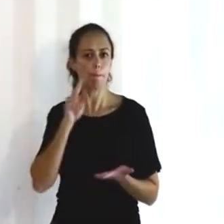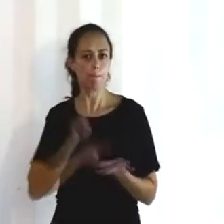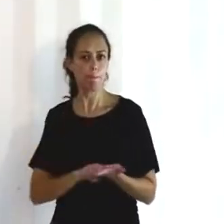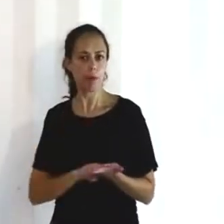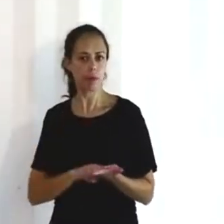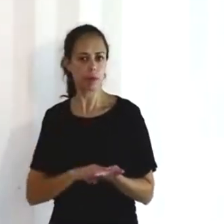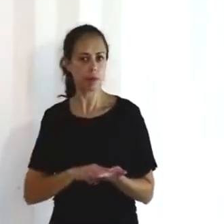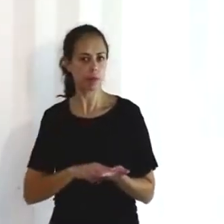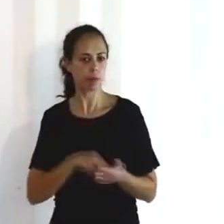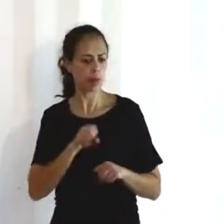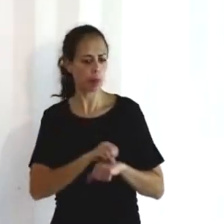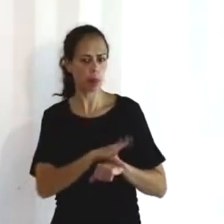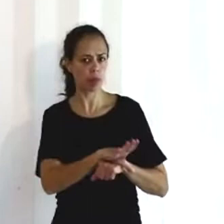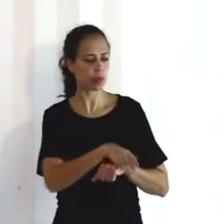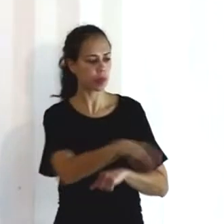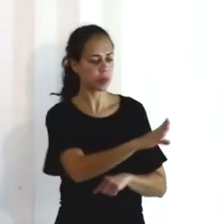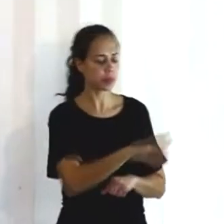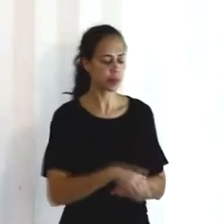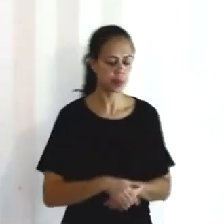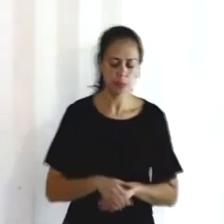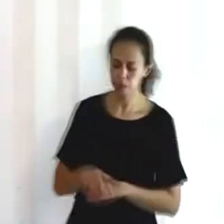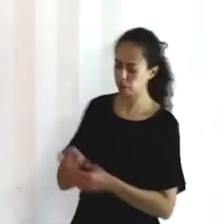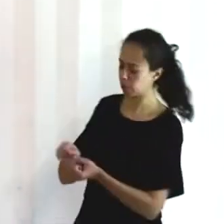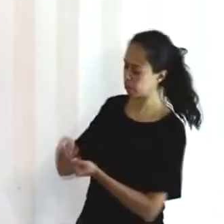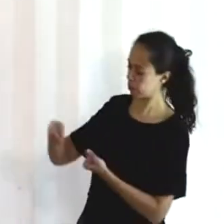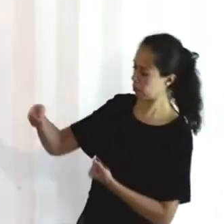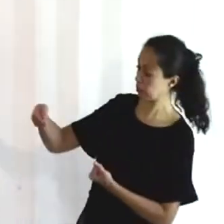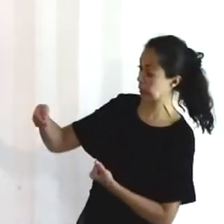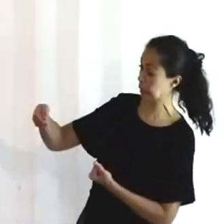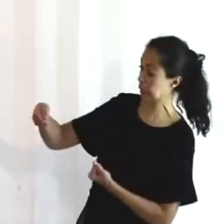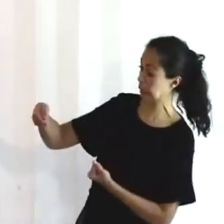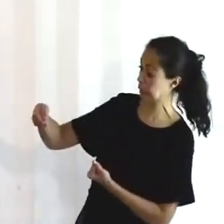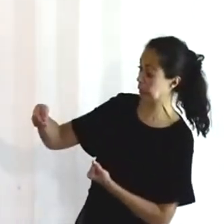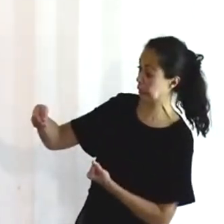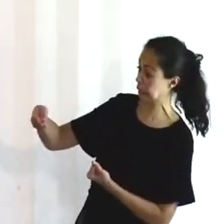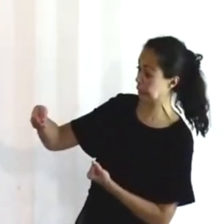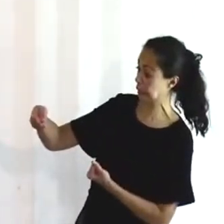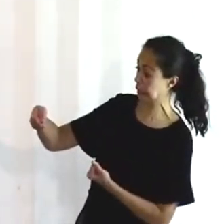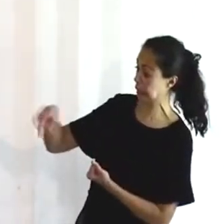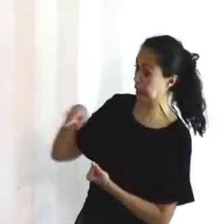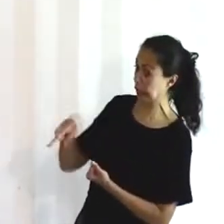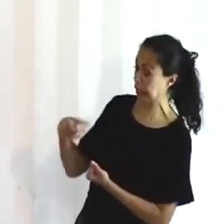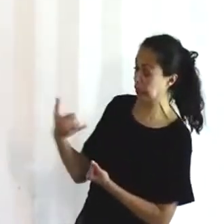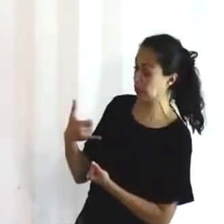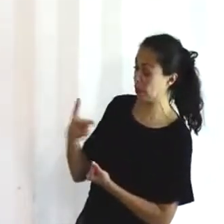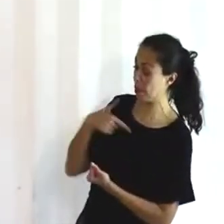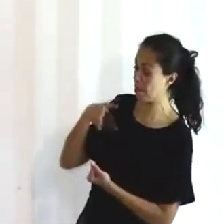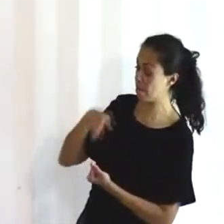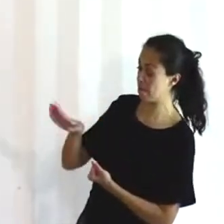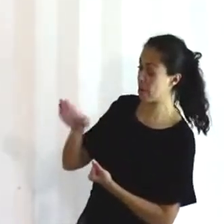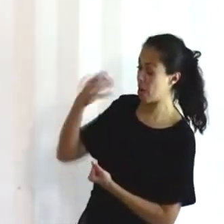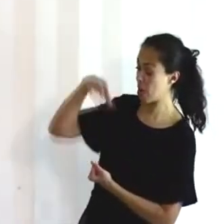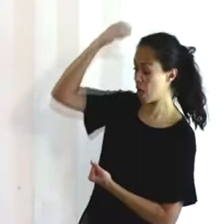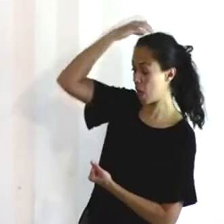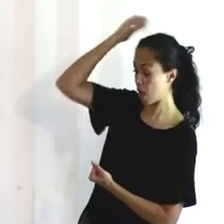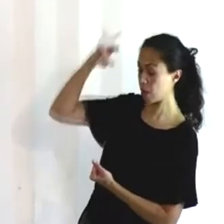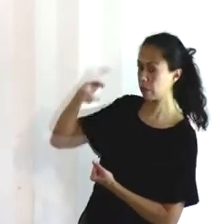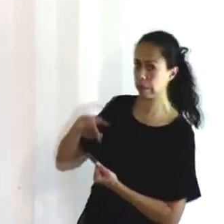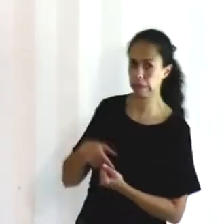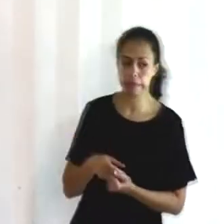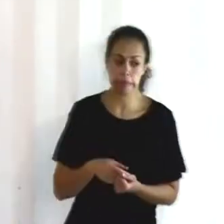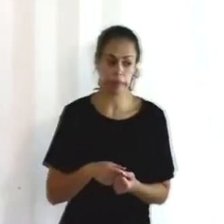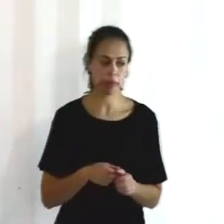imaginado, o rei vai me cobrar? Então, quando chegou, o rei disse, o que é teu, o que é meu, é